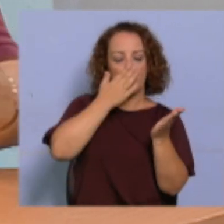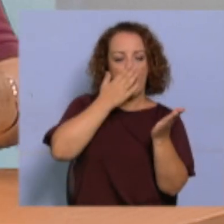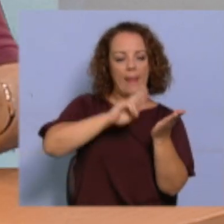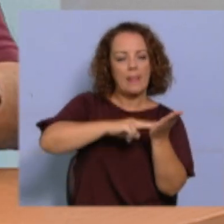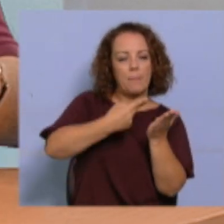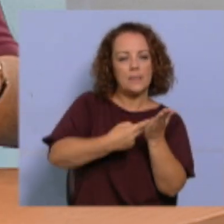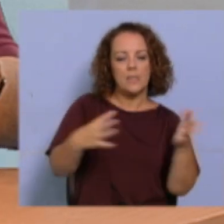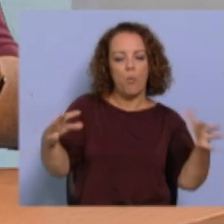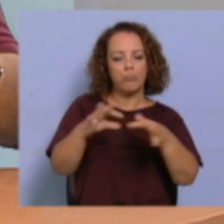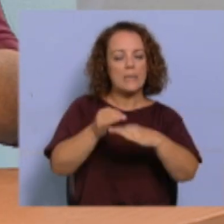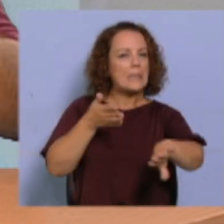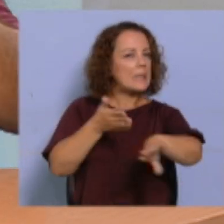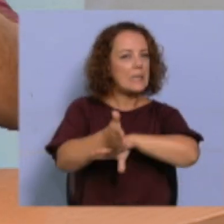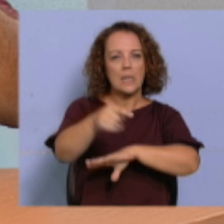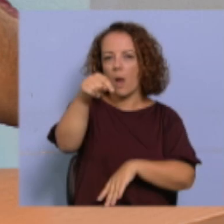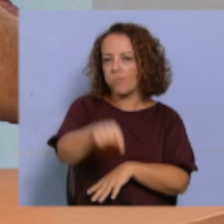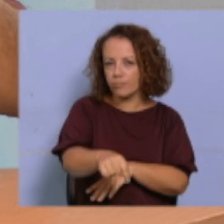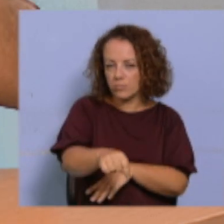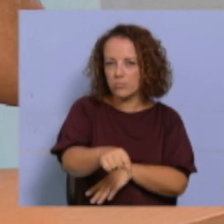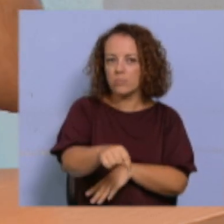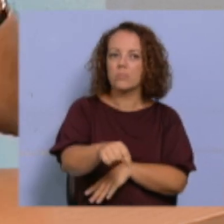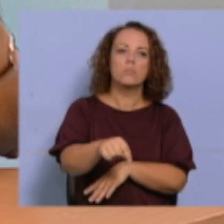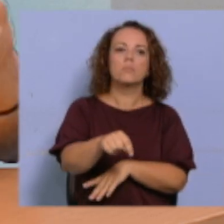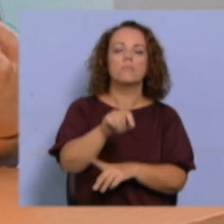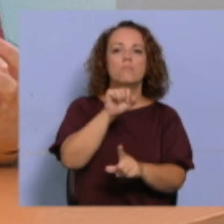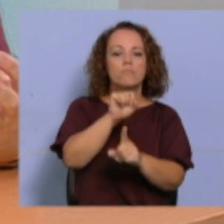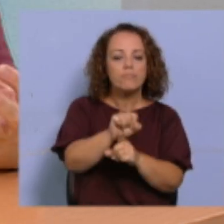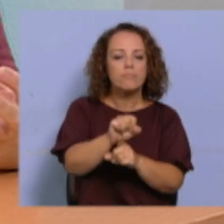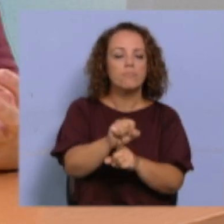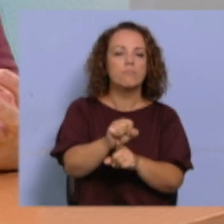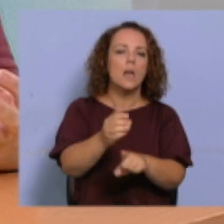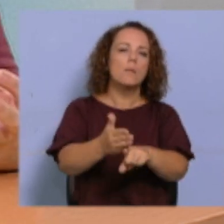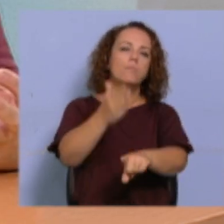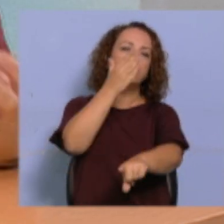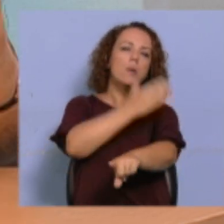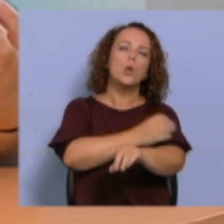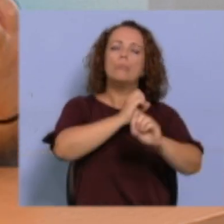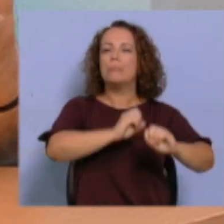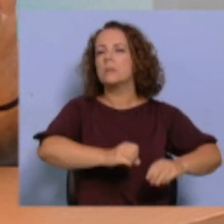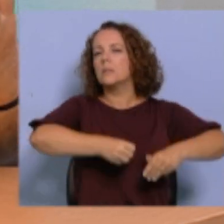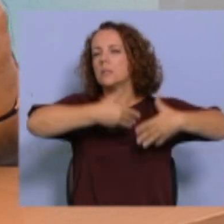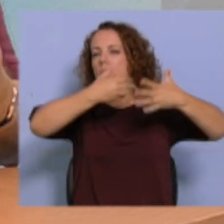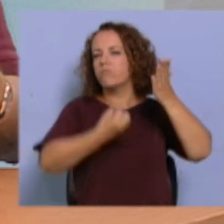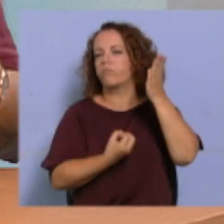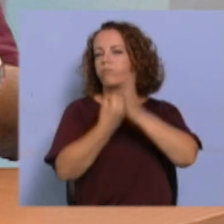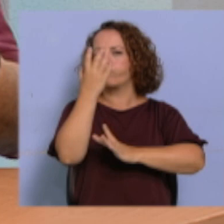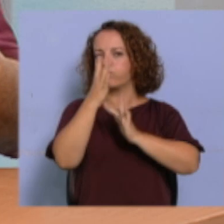direta e imediata relativamente ao que se passou no cristianismo primitivo. Isto é,